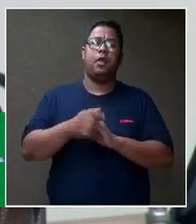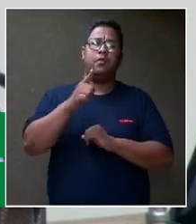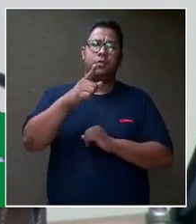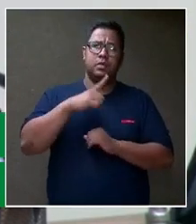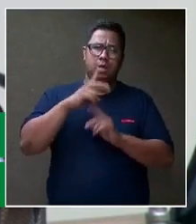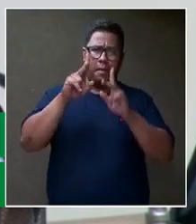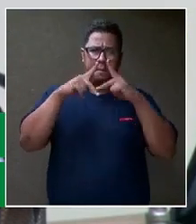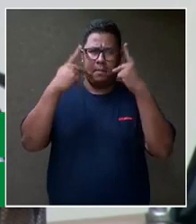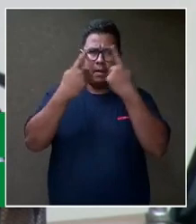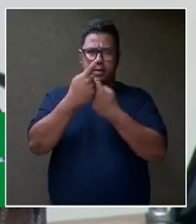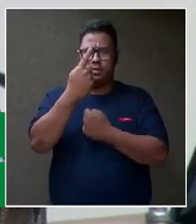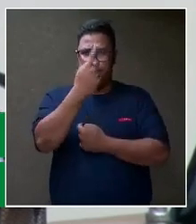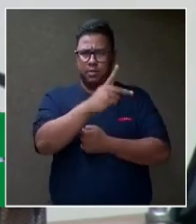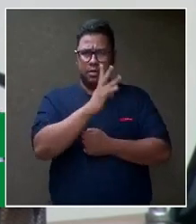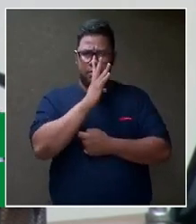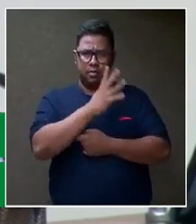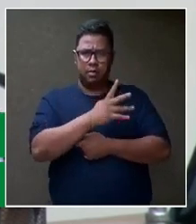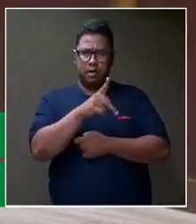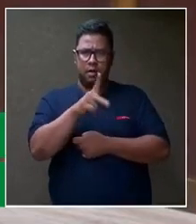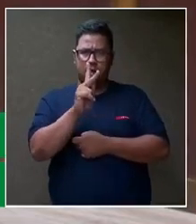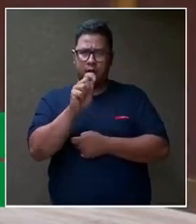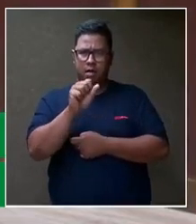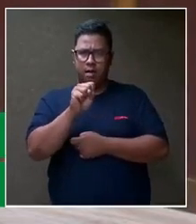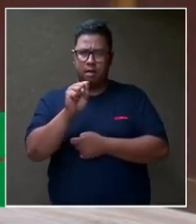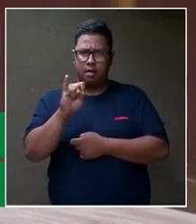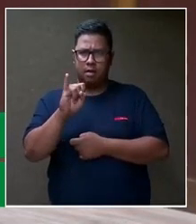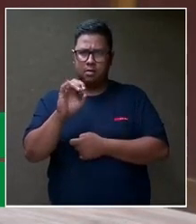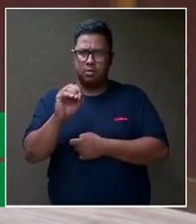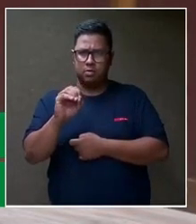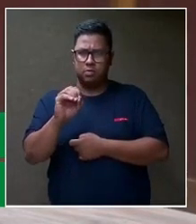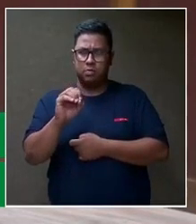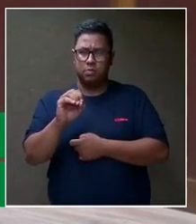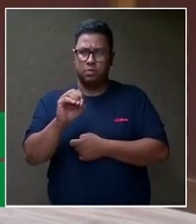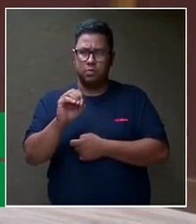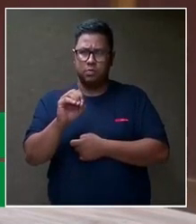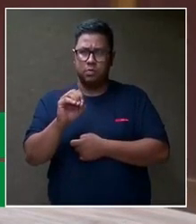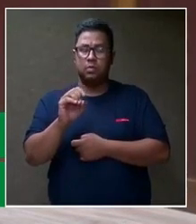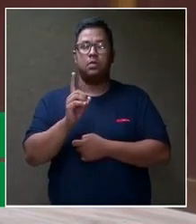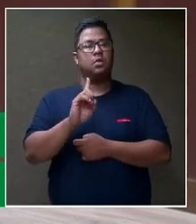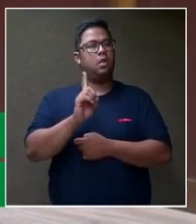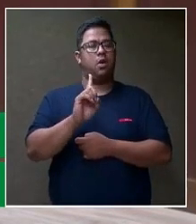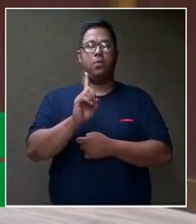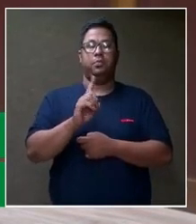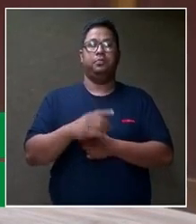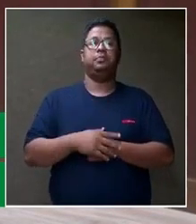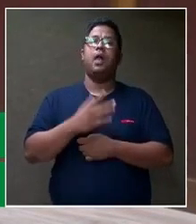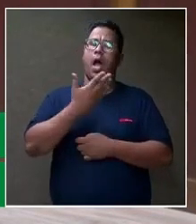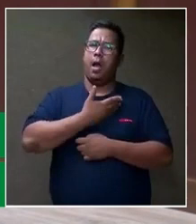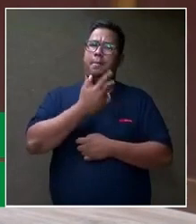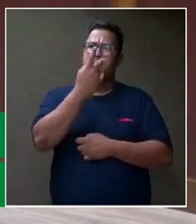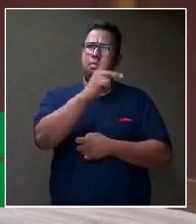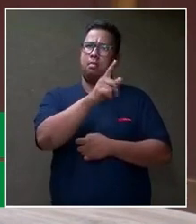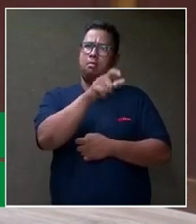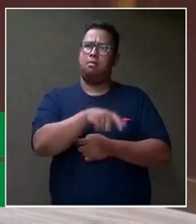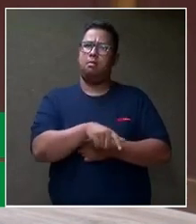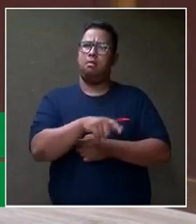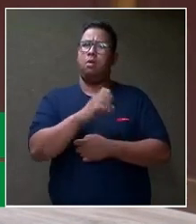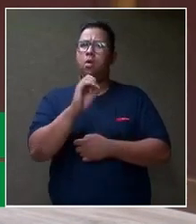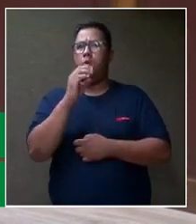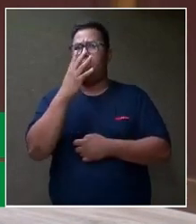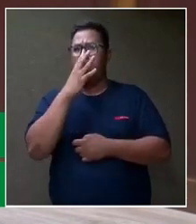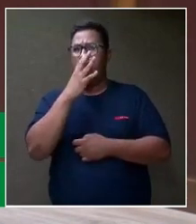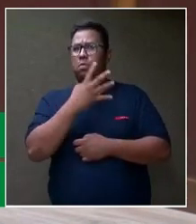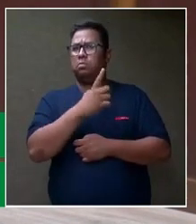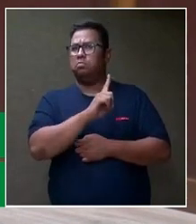tem parentesco com o acusado Cássio? Não. De Mangas dos Santos? Não, senhora. Tem amizade ou inimizade